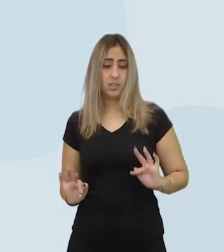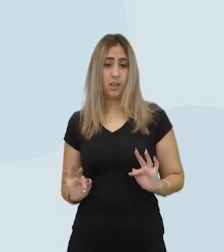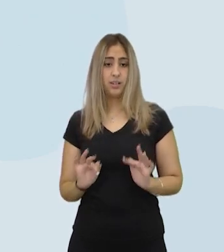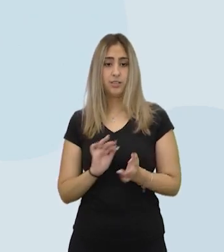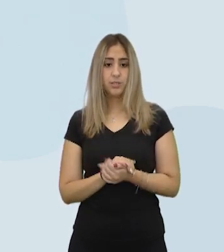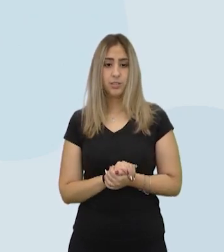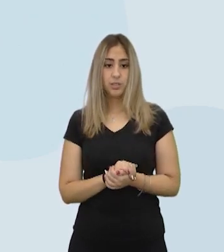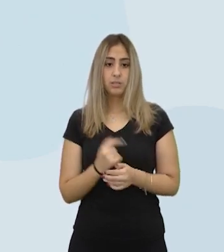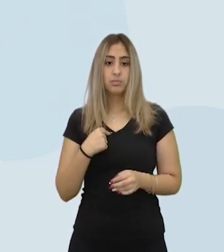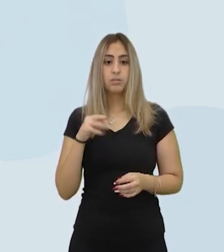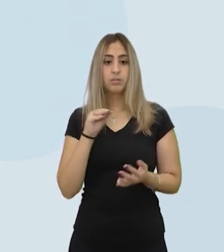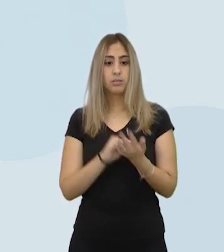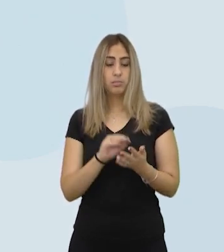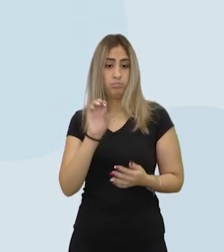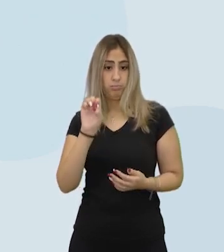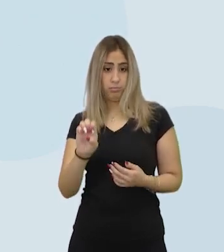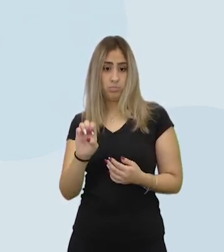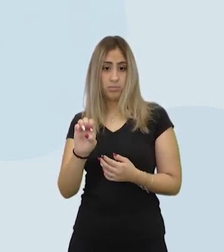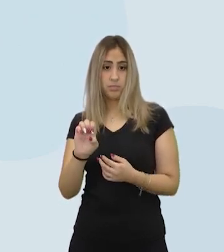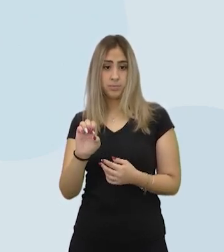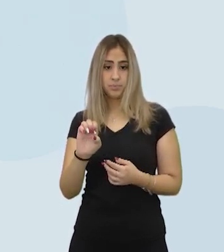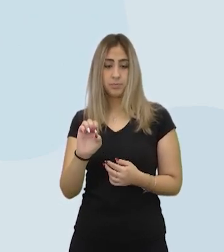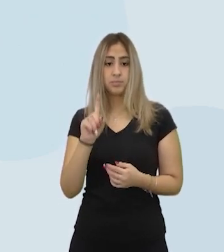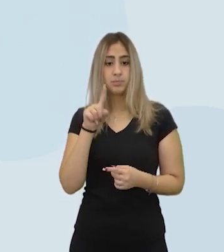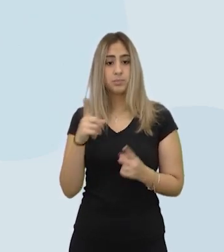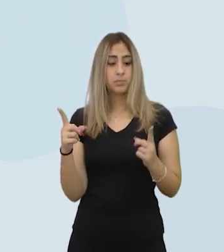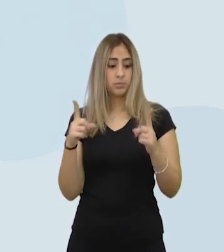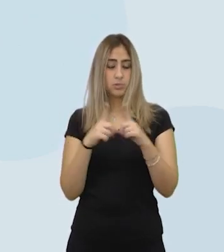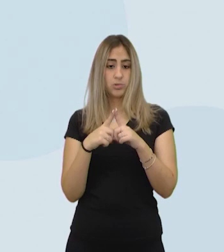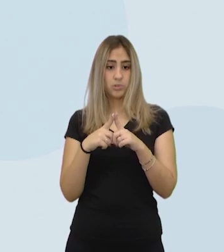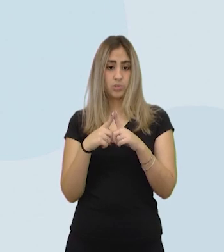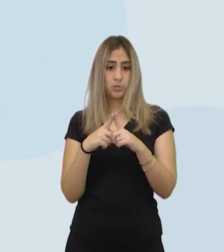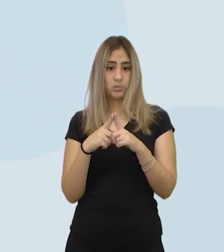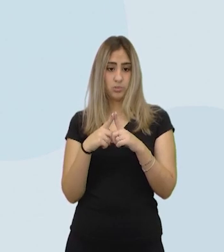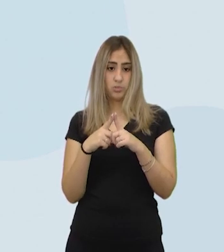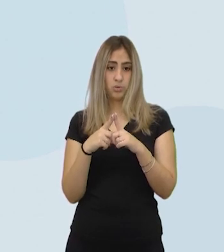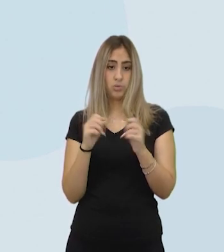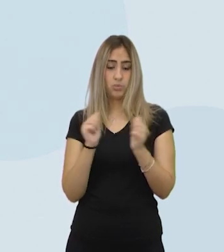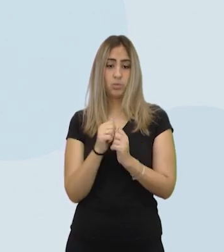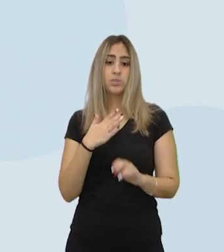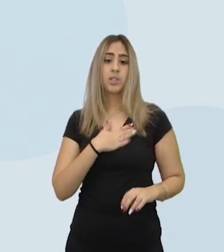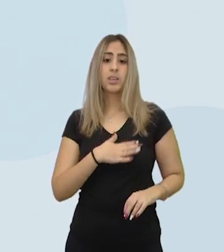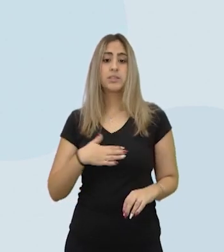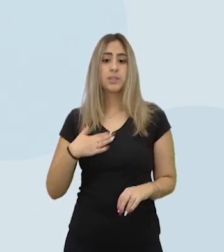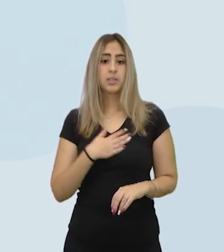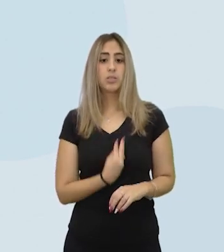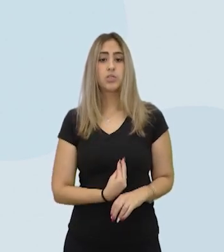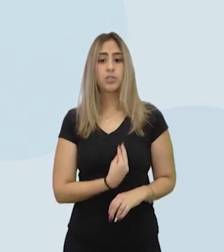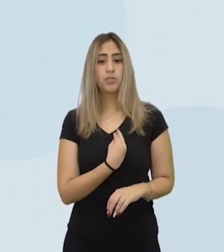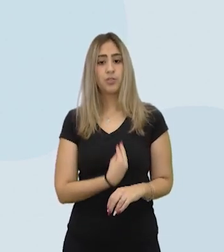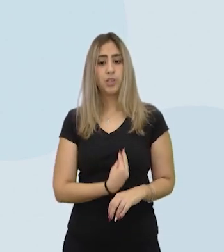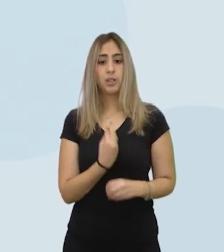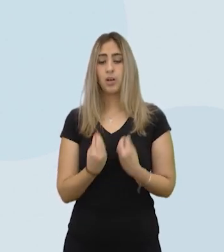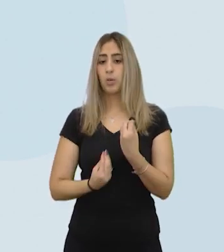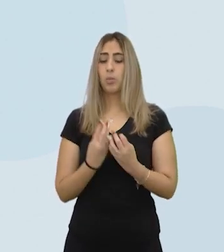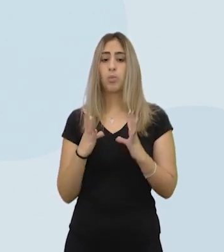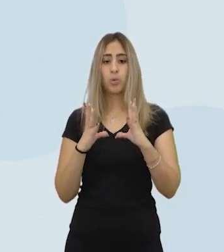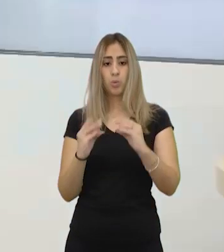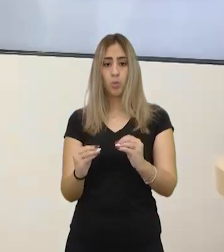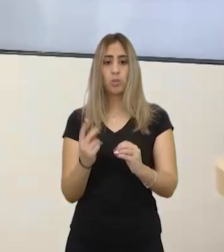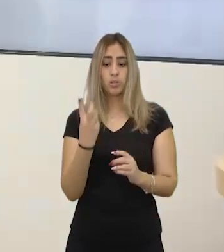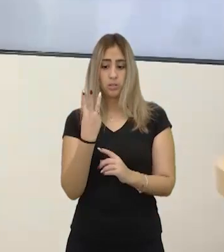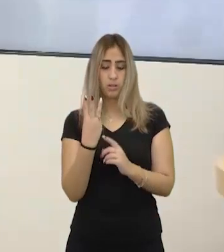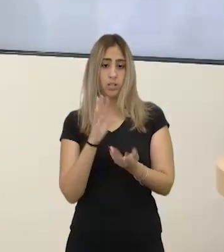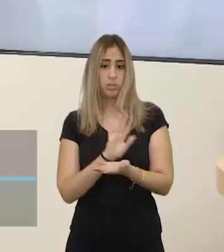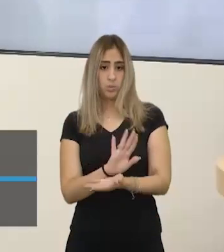E aqui, ó, esse Ezinho, que vai juntar com o restante, satisfação de vida como um todo. São 3 atribuições que se